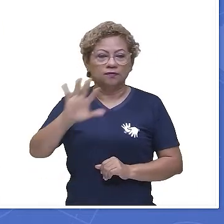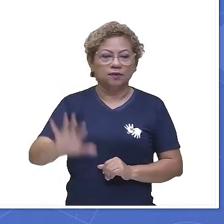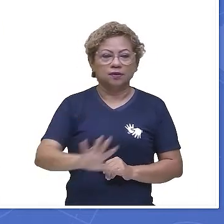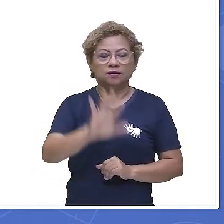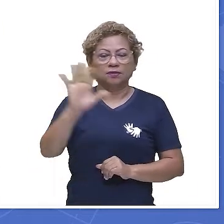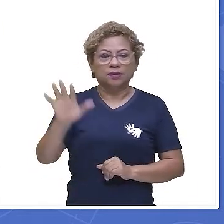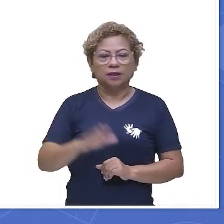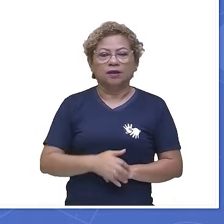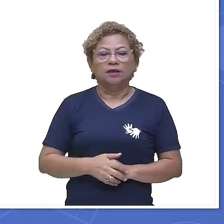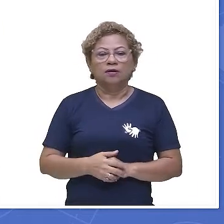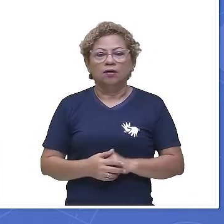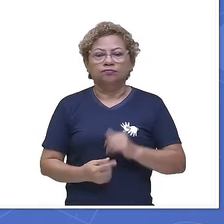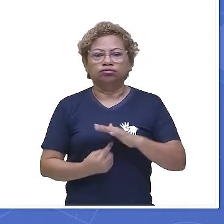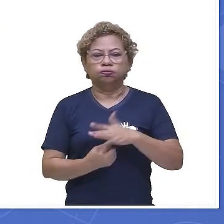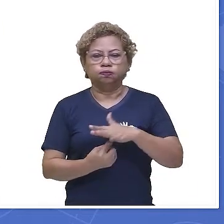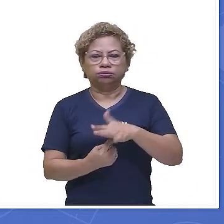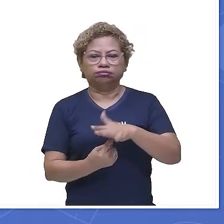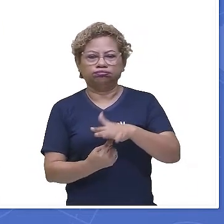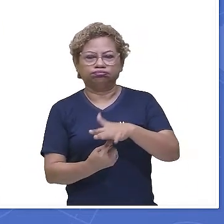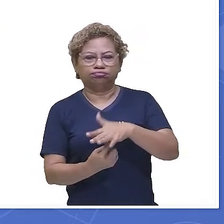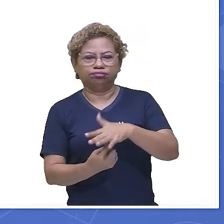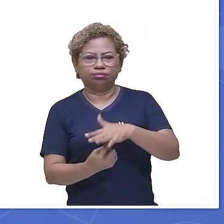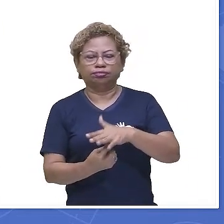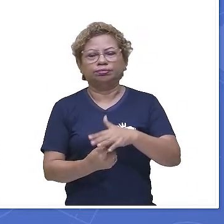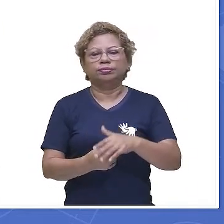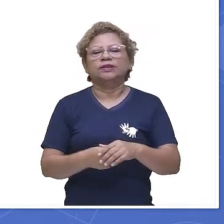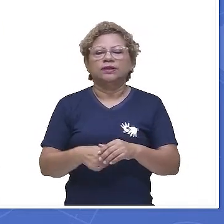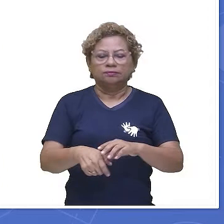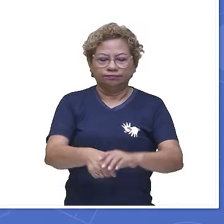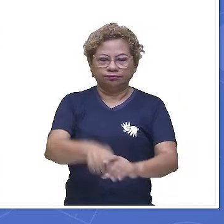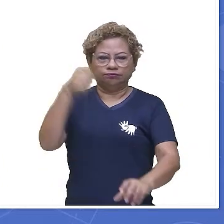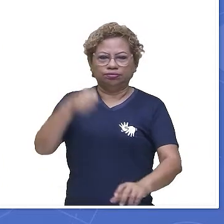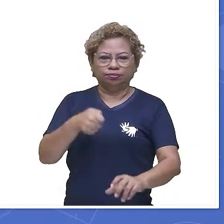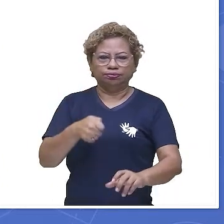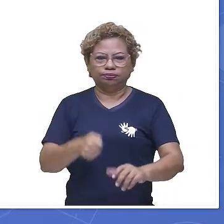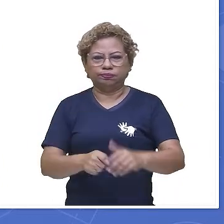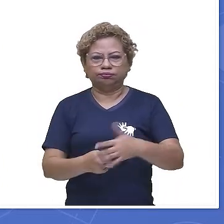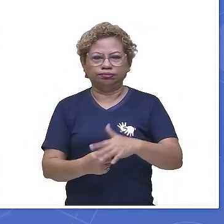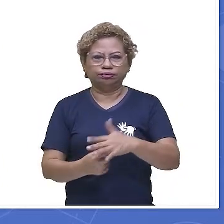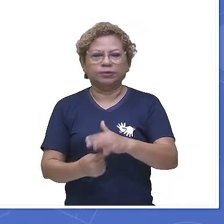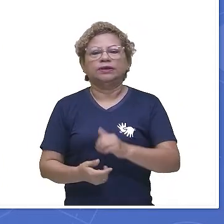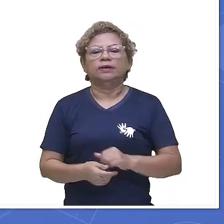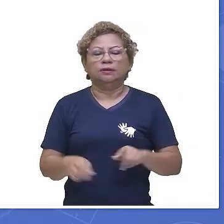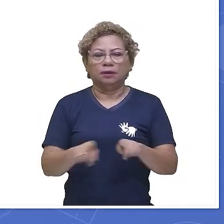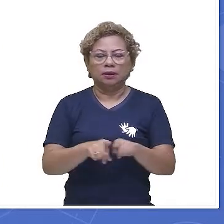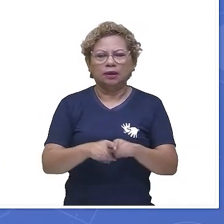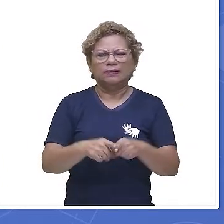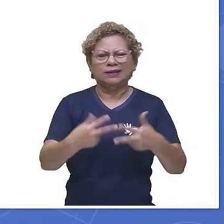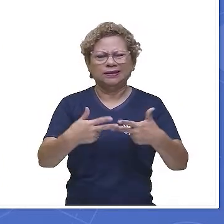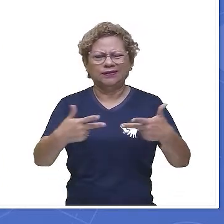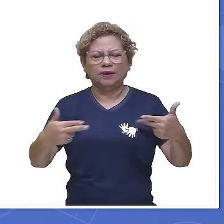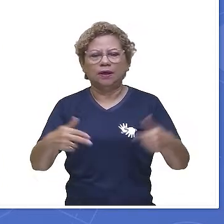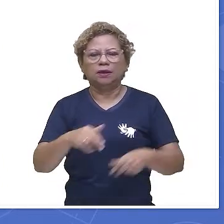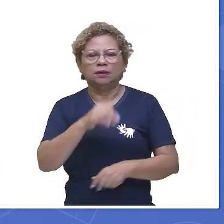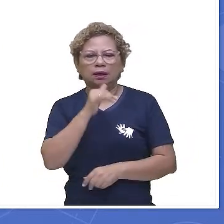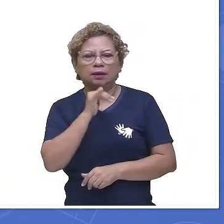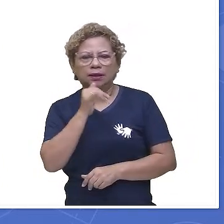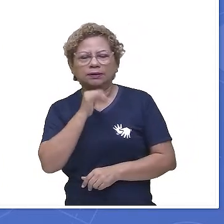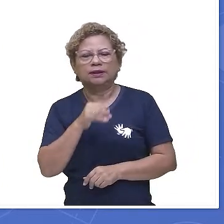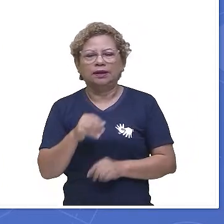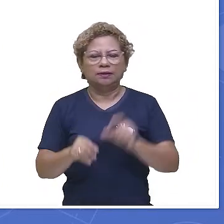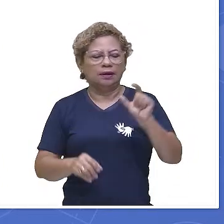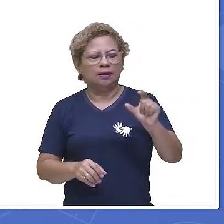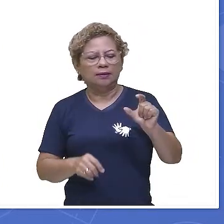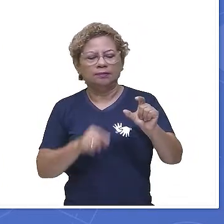motor elétrico que funciona com princípios do eletromagnetismo, né? E vários outros exemplos. Aí nós temos uma pilha,